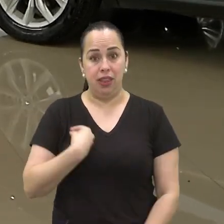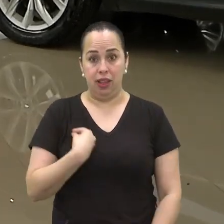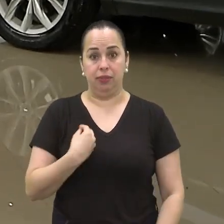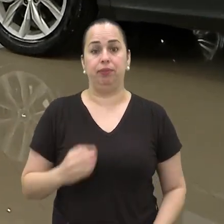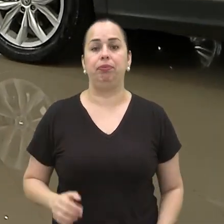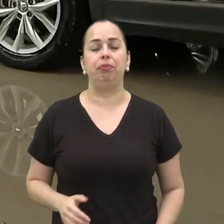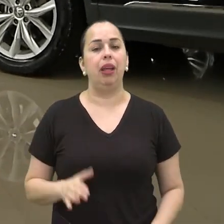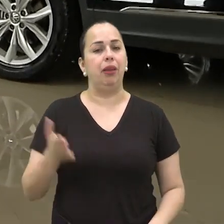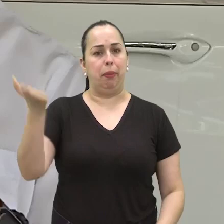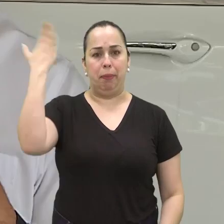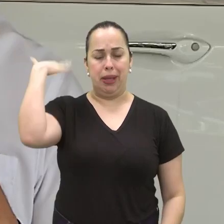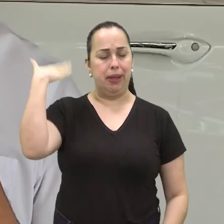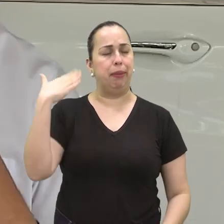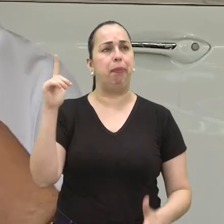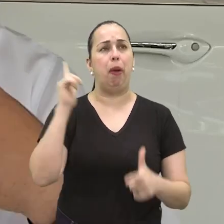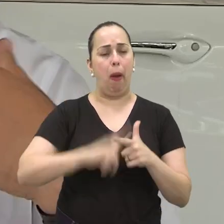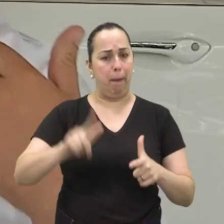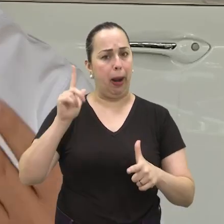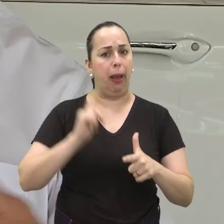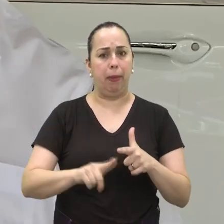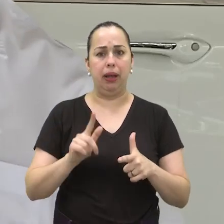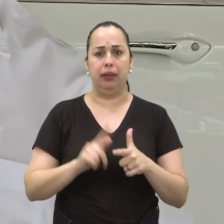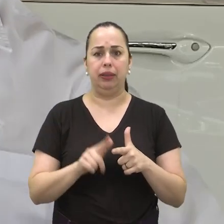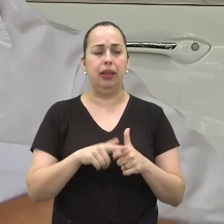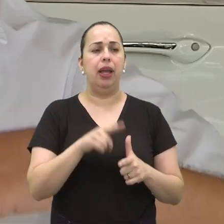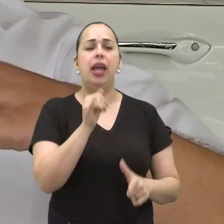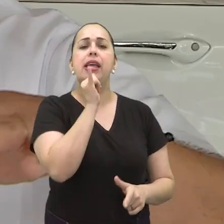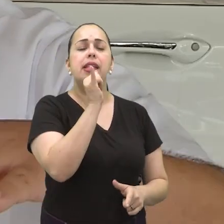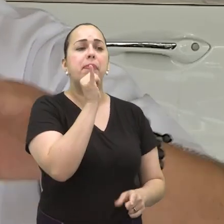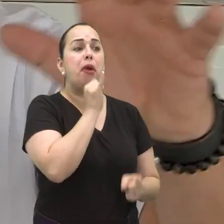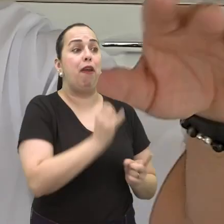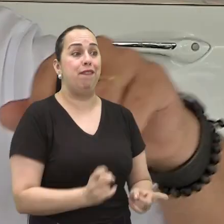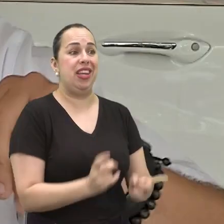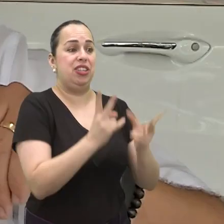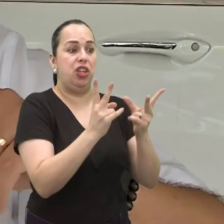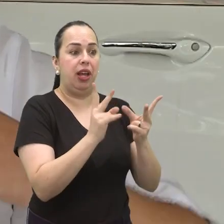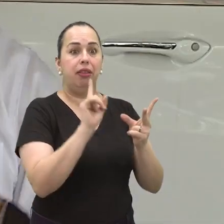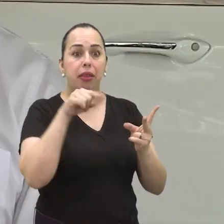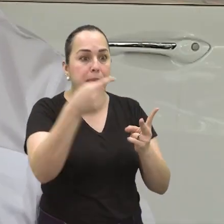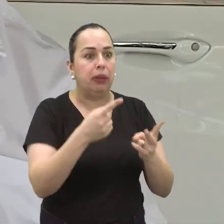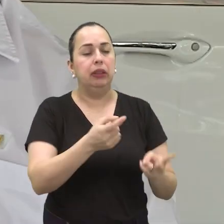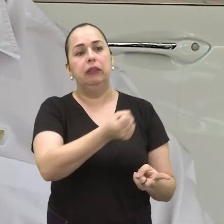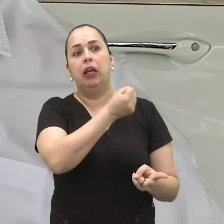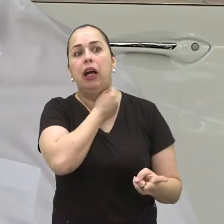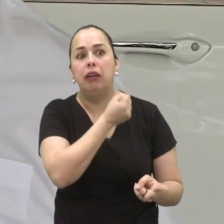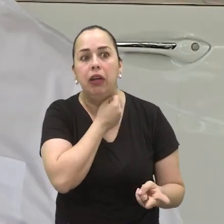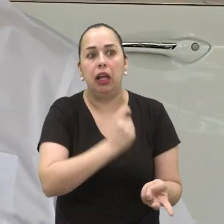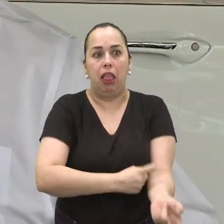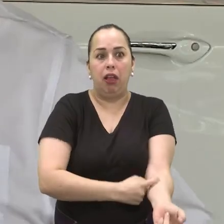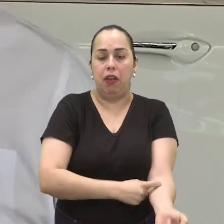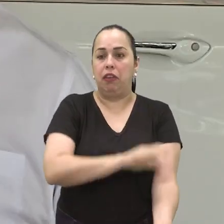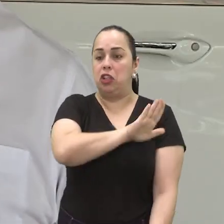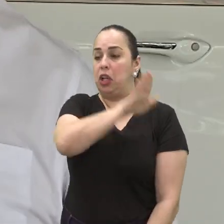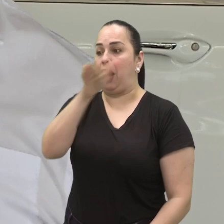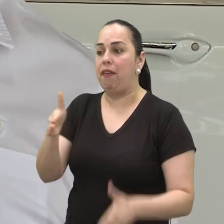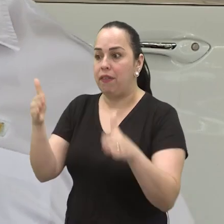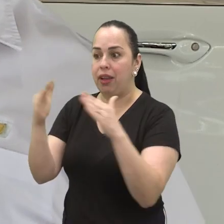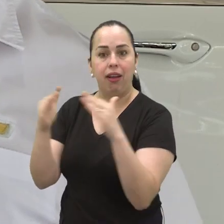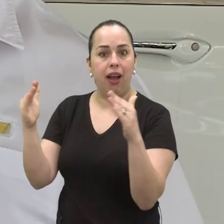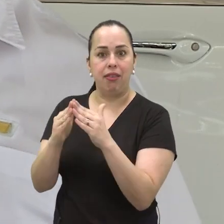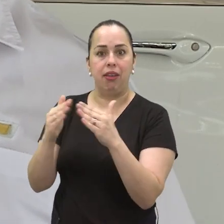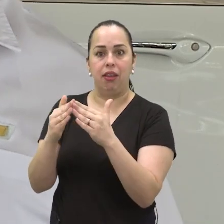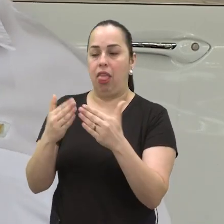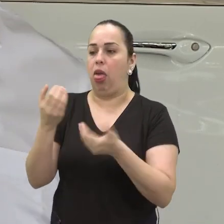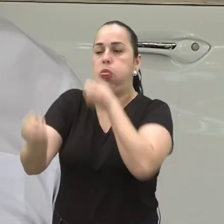do trabalho para fora. Antes eu tinha mais problema, por exemplo, eu tinha uma situação de pós-vendas, eu ficava estressado, eu ficava nervoso, levava